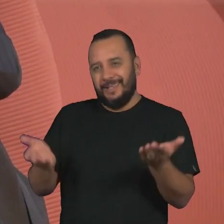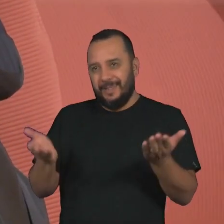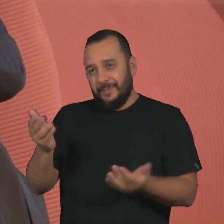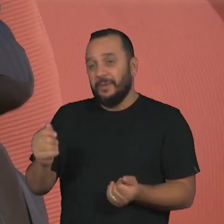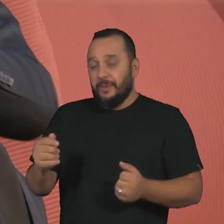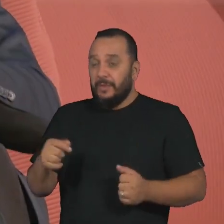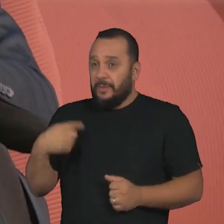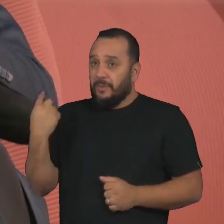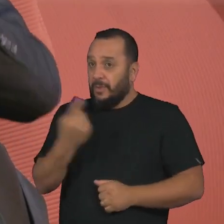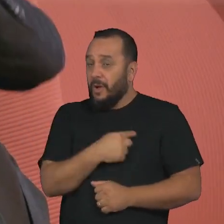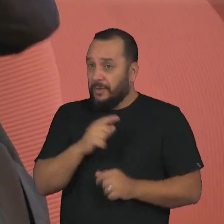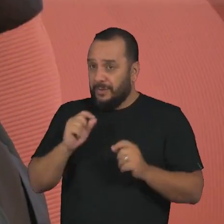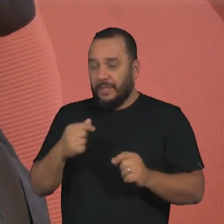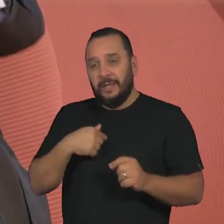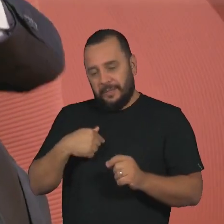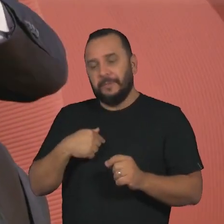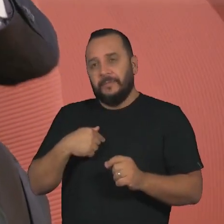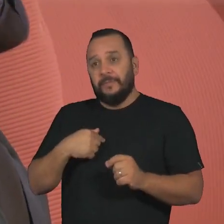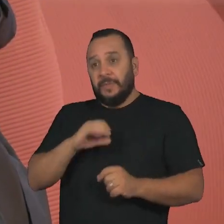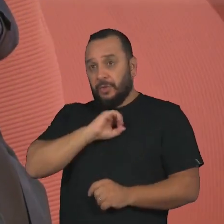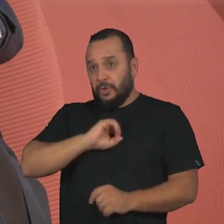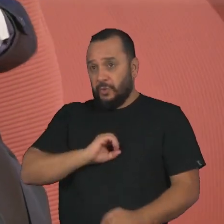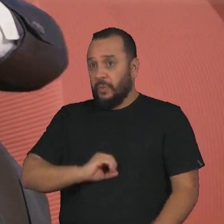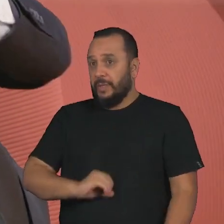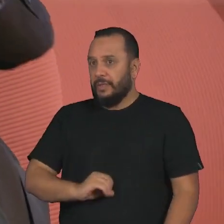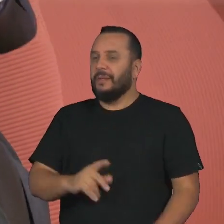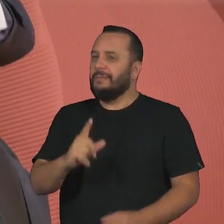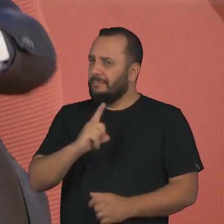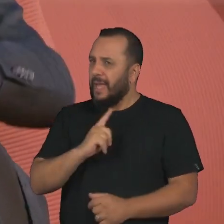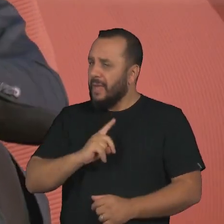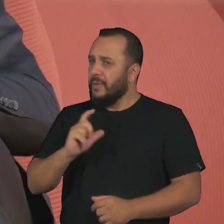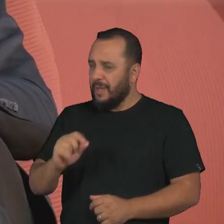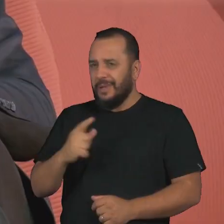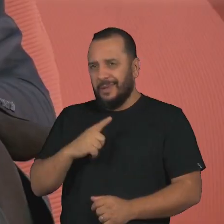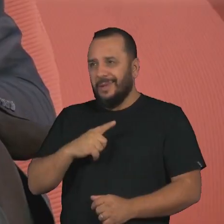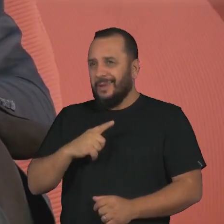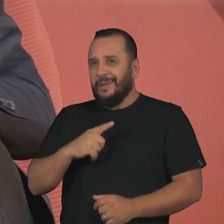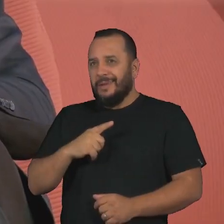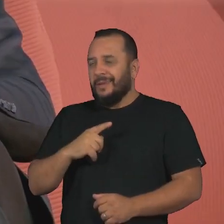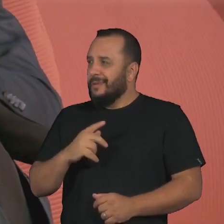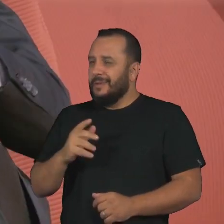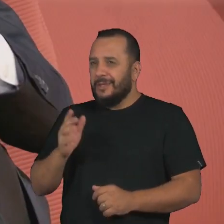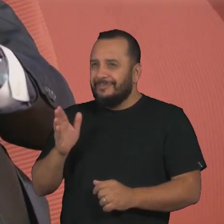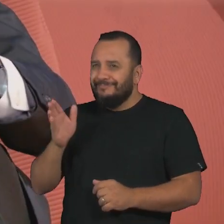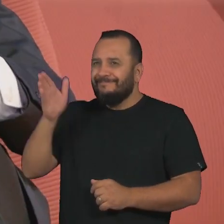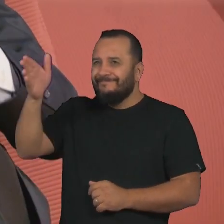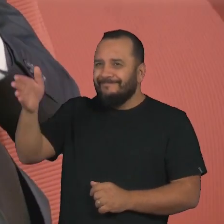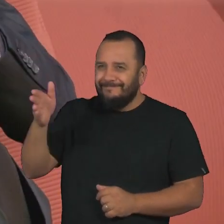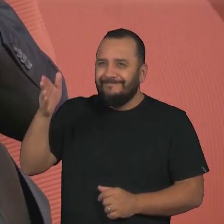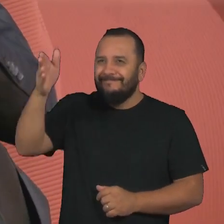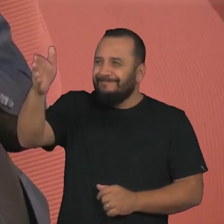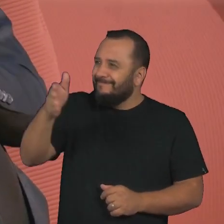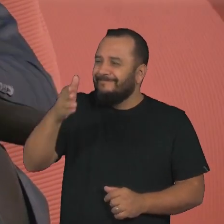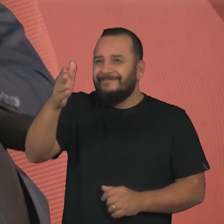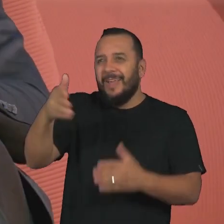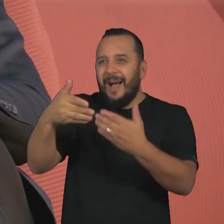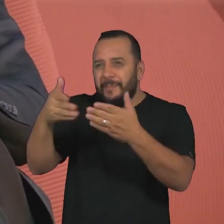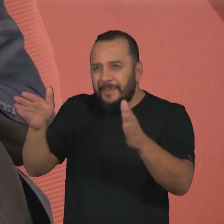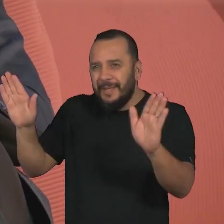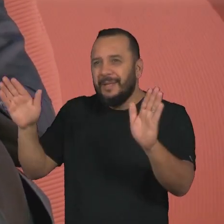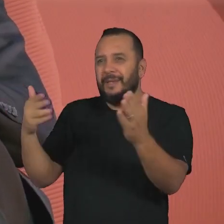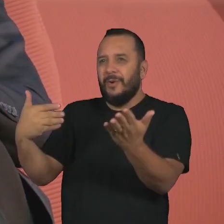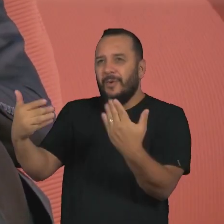nas fronteiras, onde a igreja não consegue chegar, a gente vai e para abrir caminhos, para dialogar,